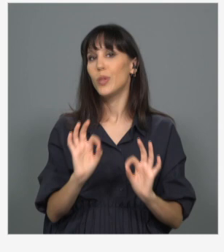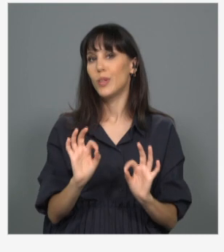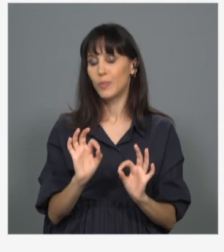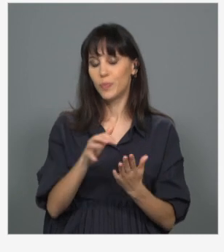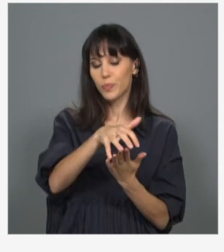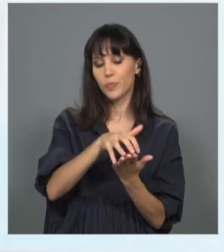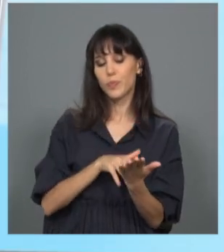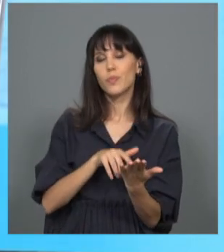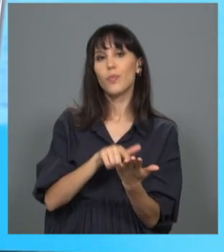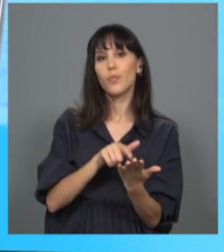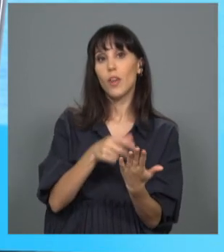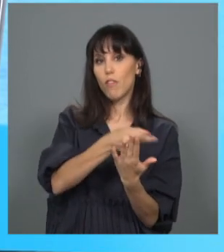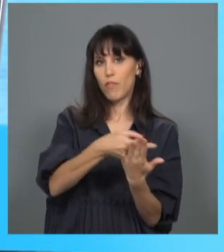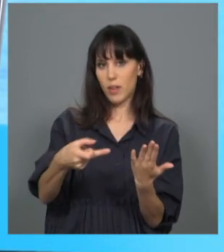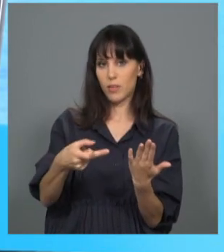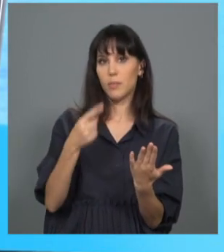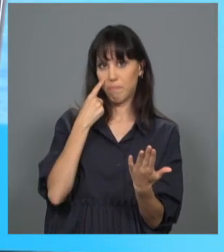nós encontramos esta frase: